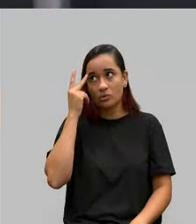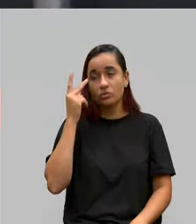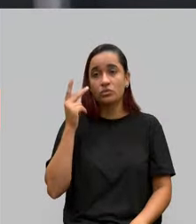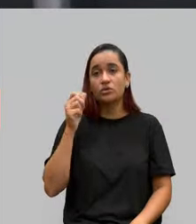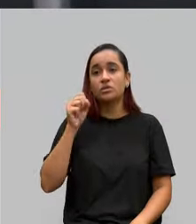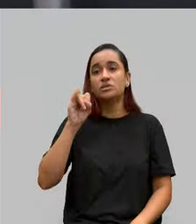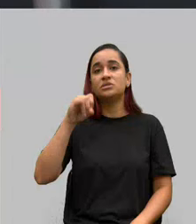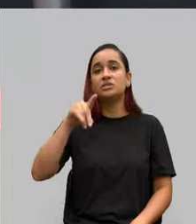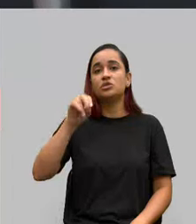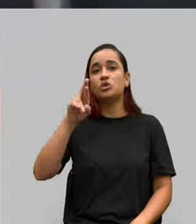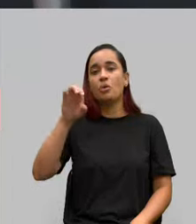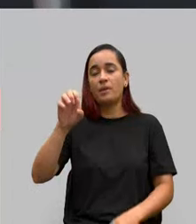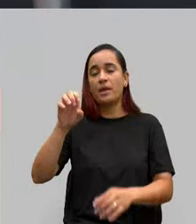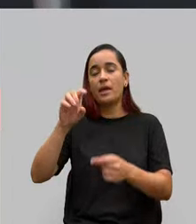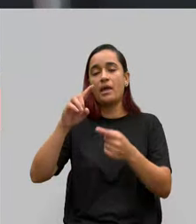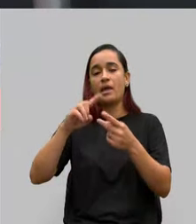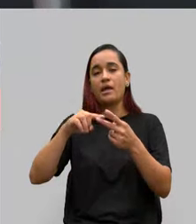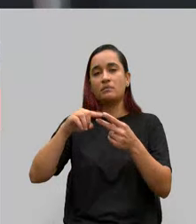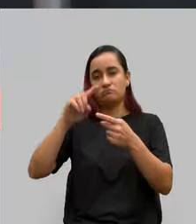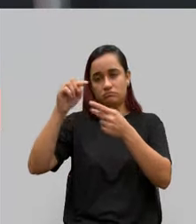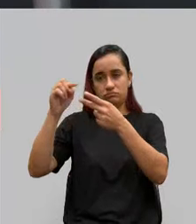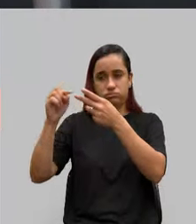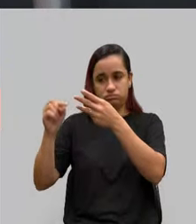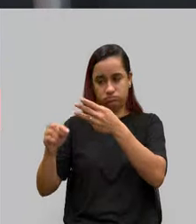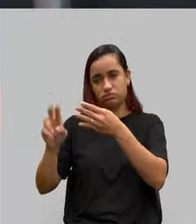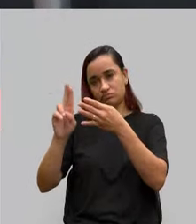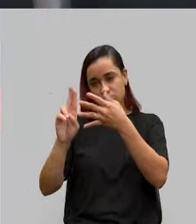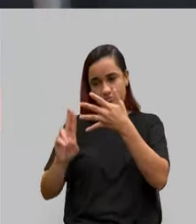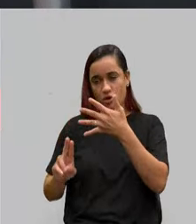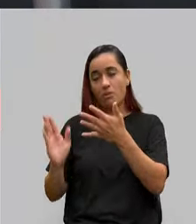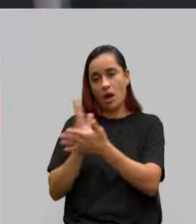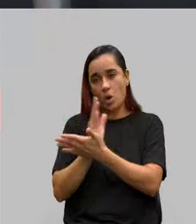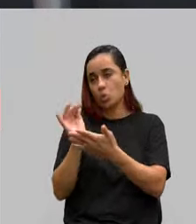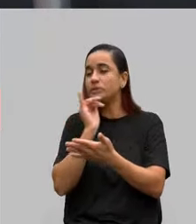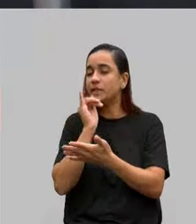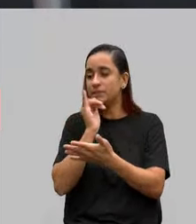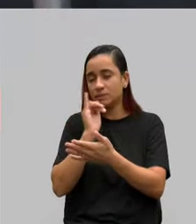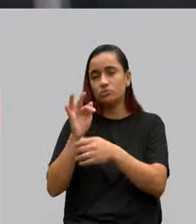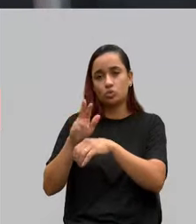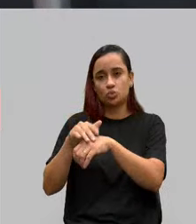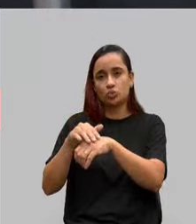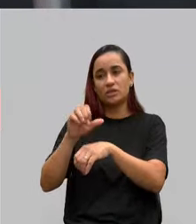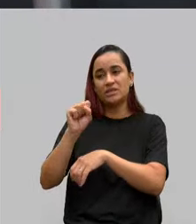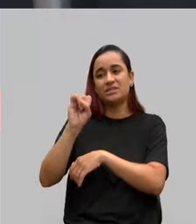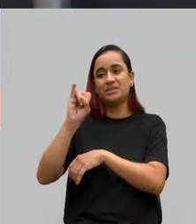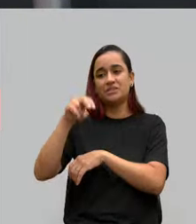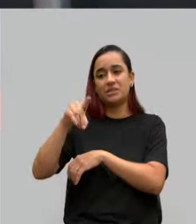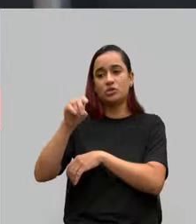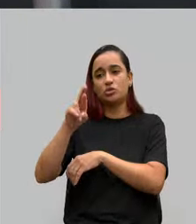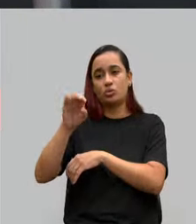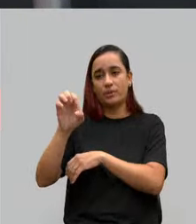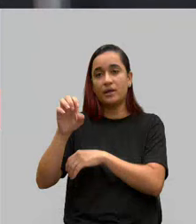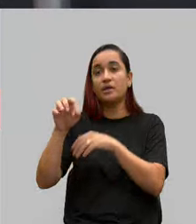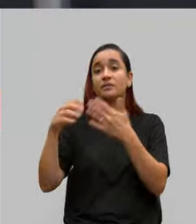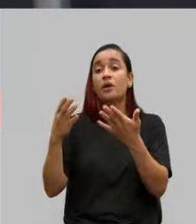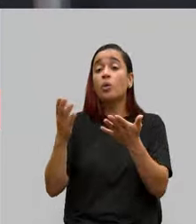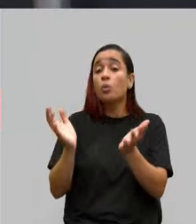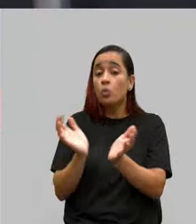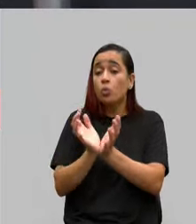esclerose tuberosa e síndrome de drav por exemplo não é o contingente é muito maior as